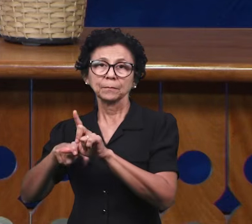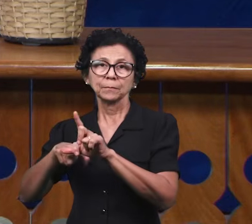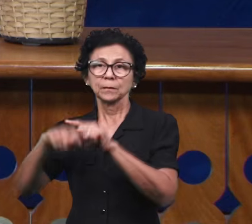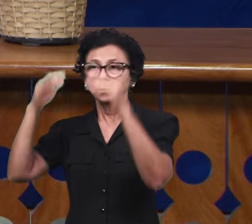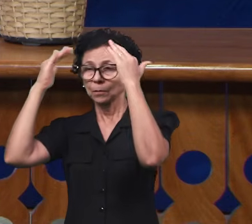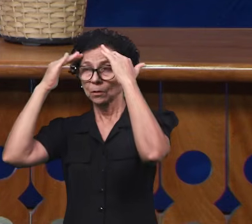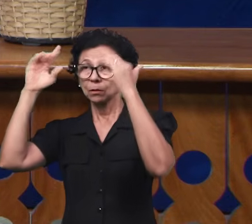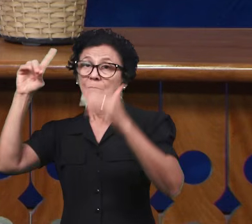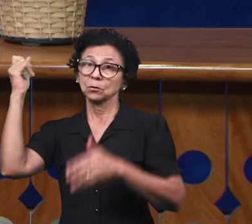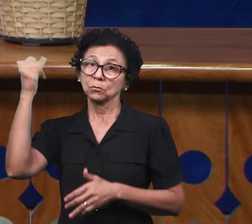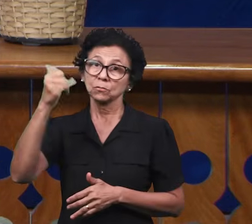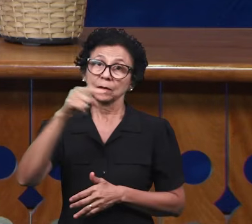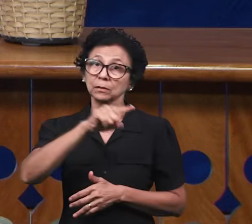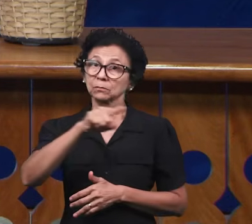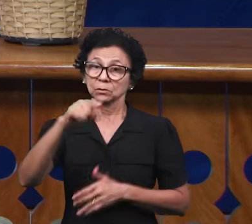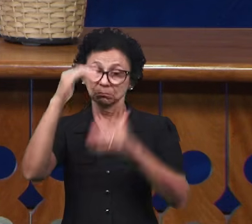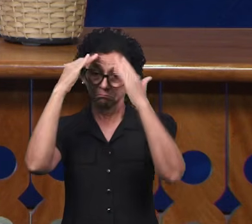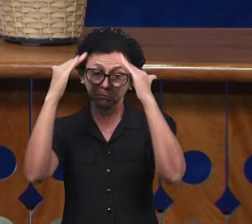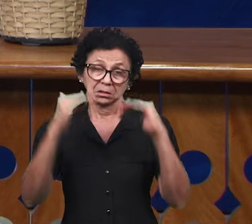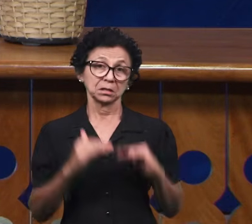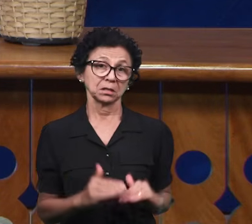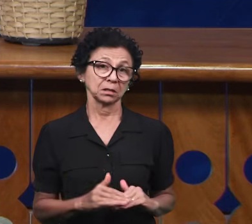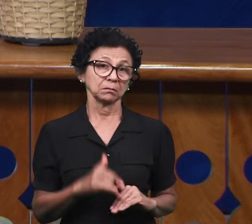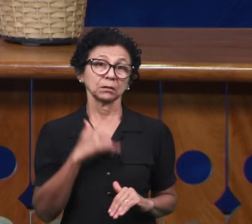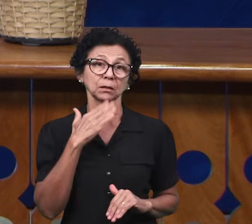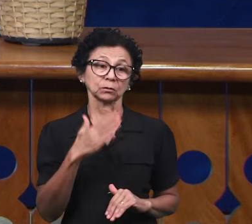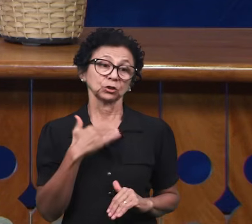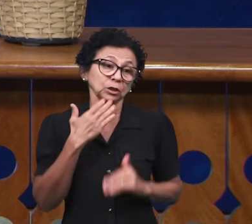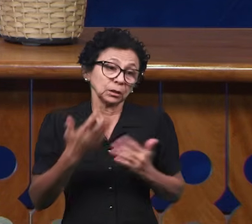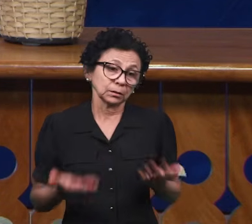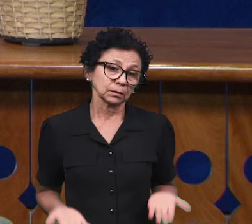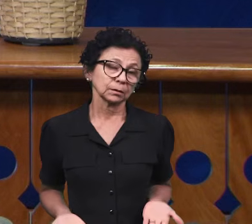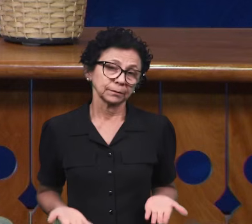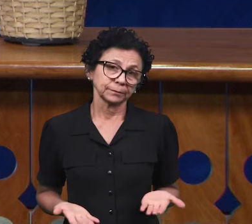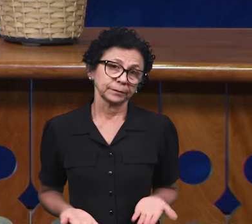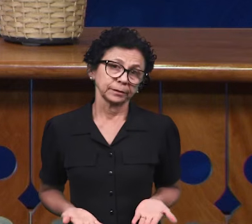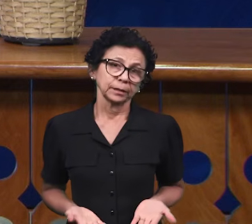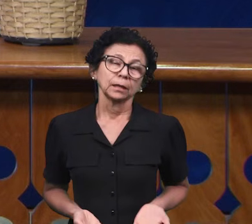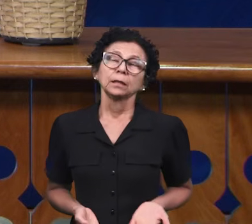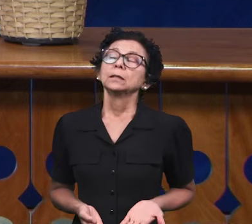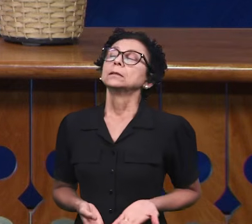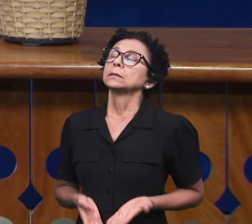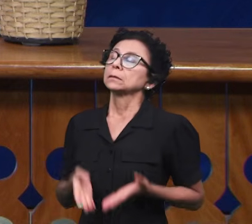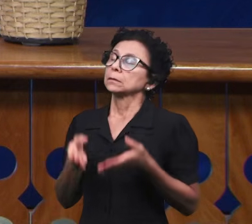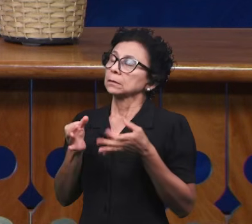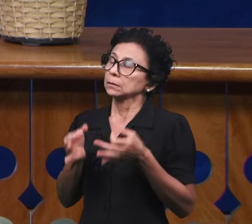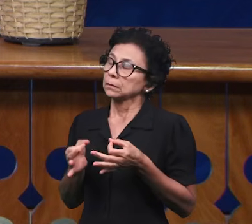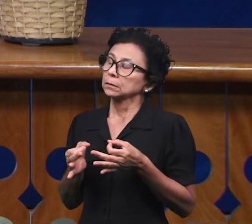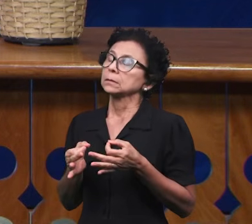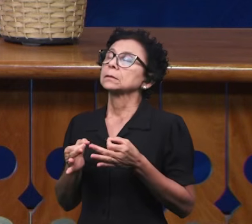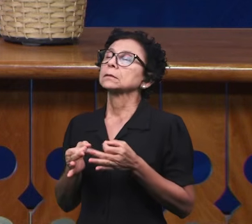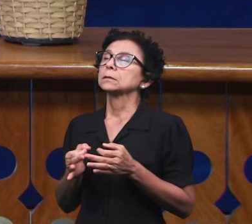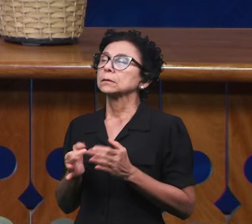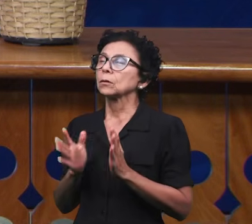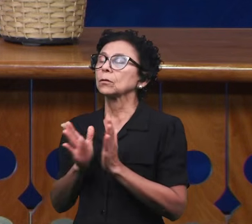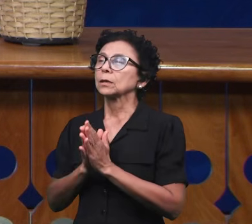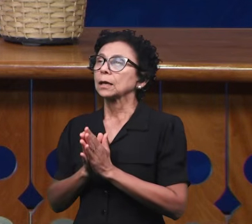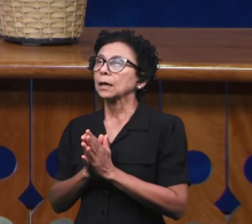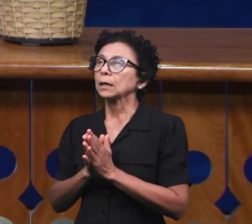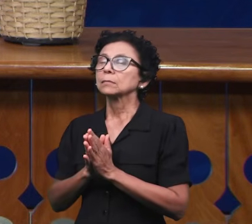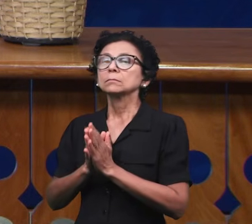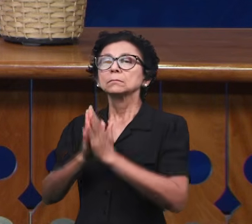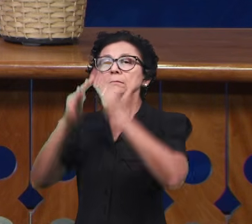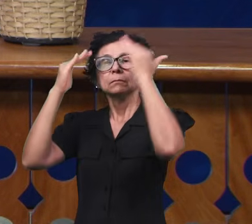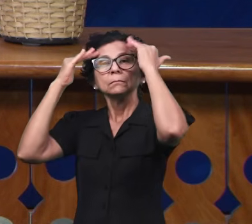revelar e você não cumprir. É até pior. Então, o ideal é buscar o Senhor, ouvir a sua voz, entender a revelação e ser obediente.